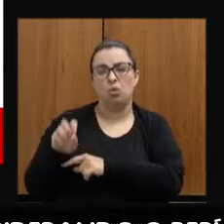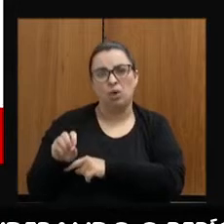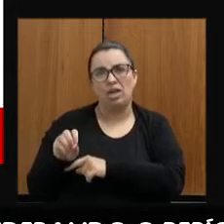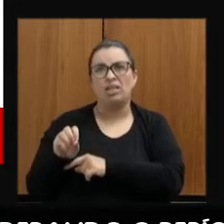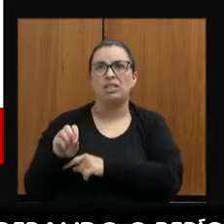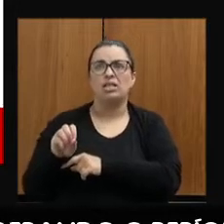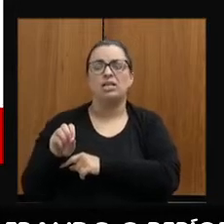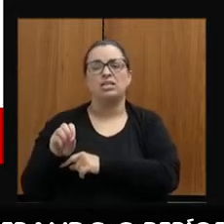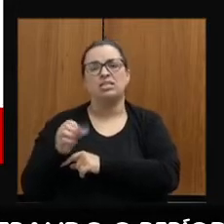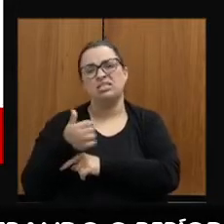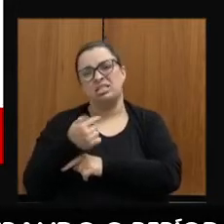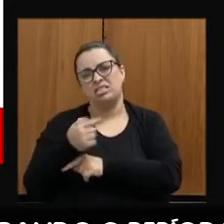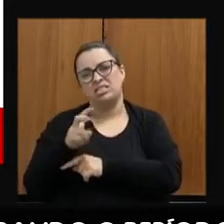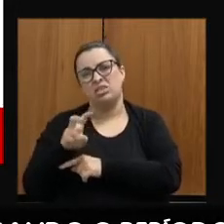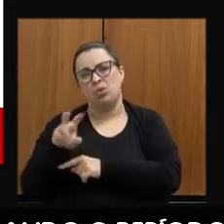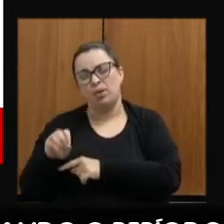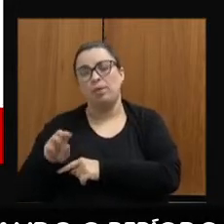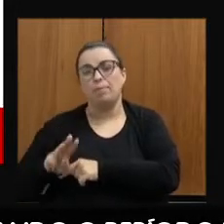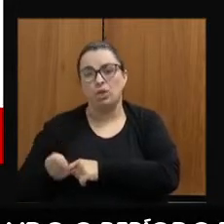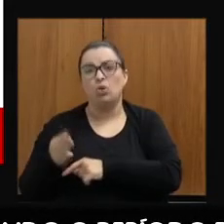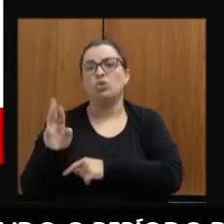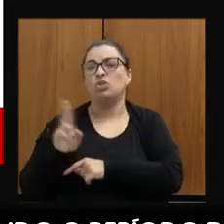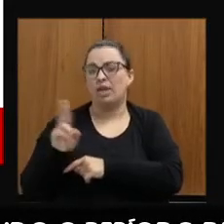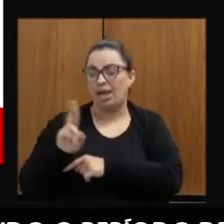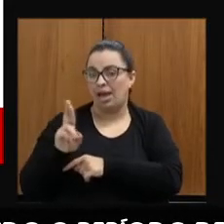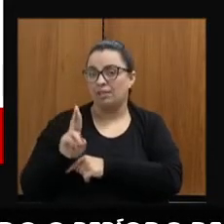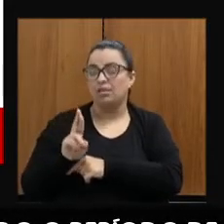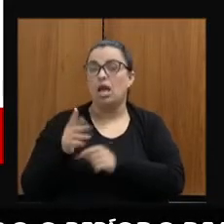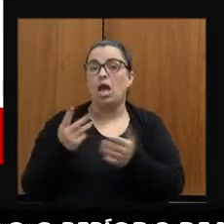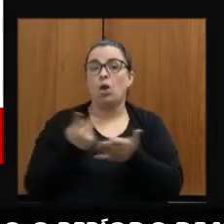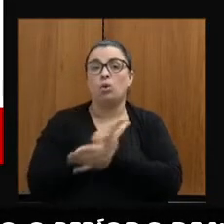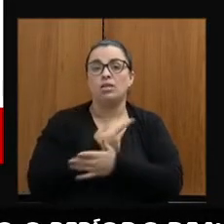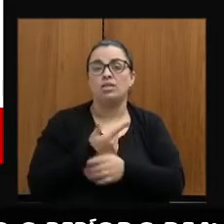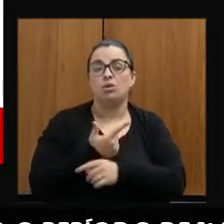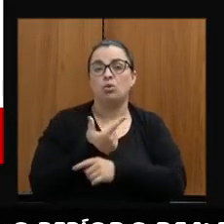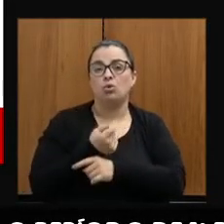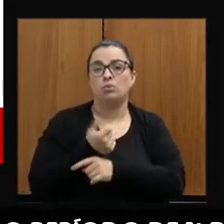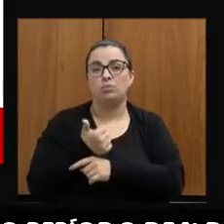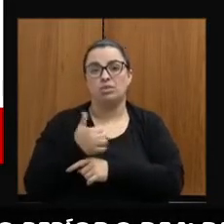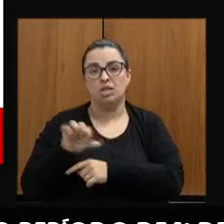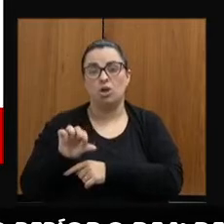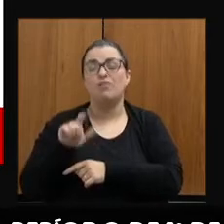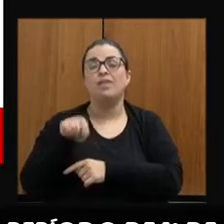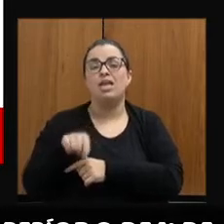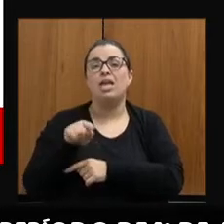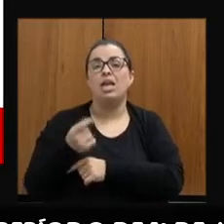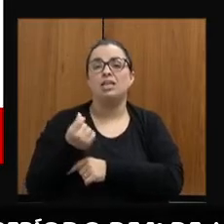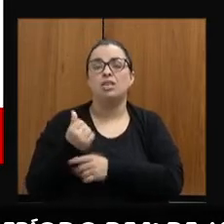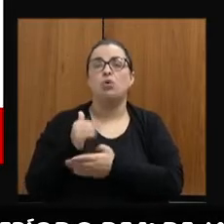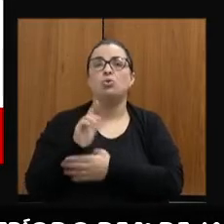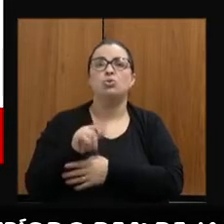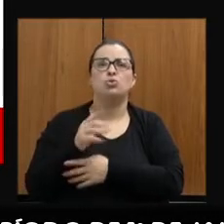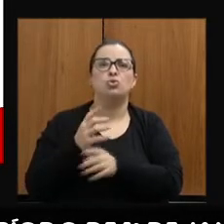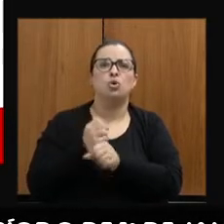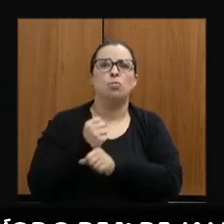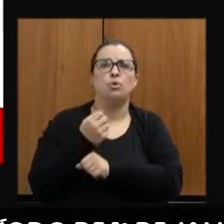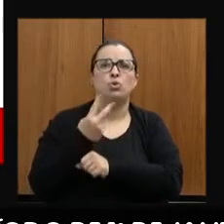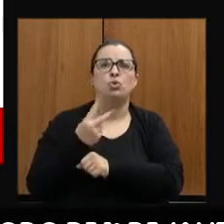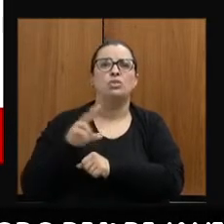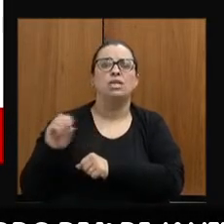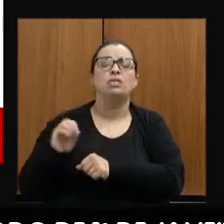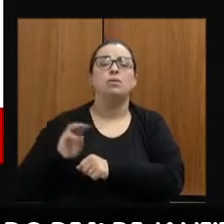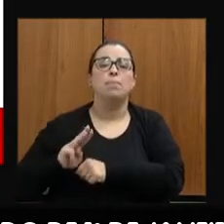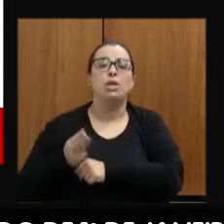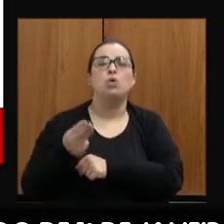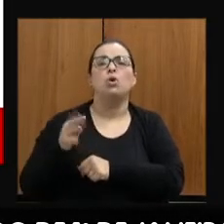700 milhões de reais em 2019 esses recursos eram 200 milhões de reais então a